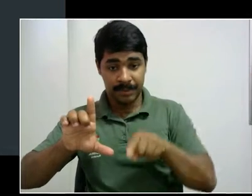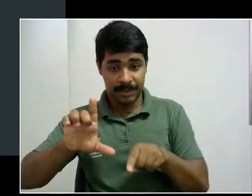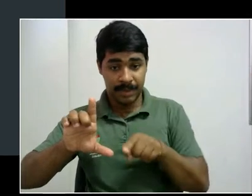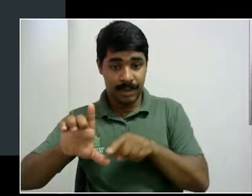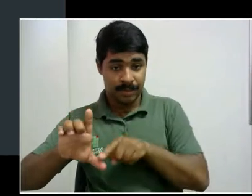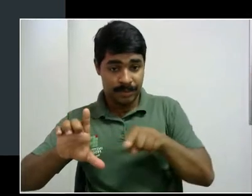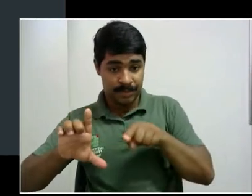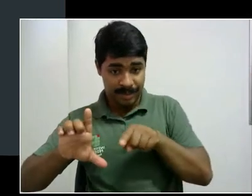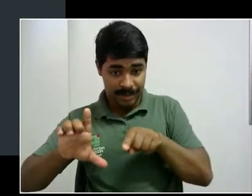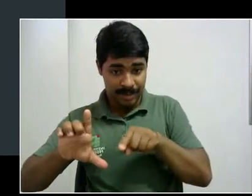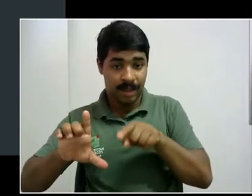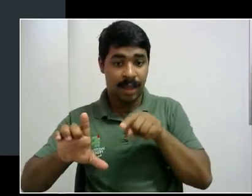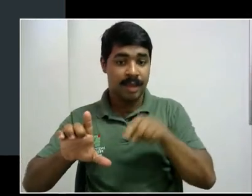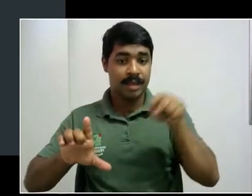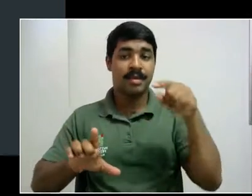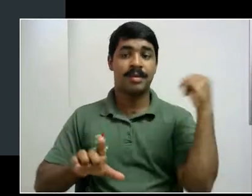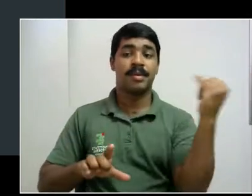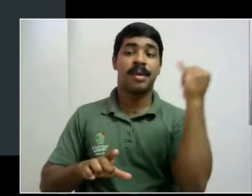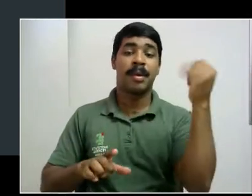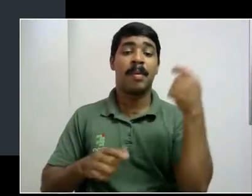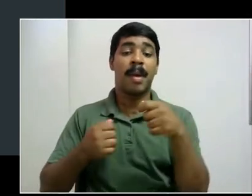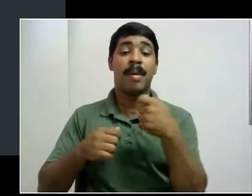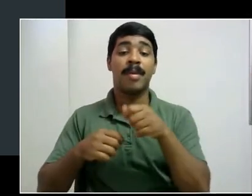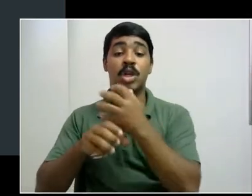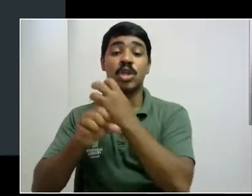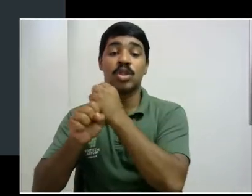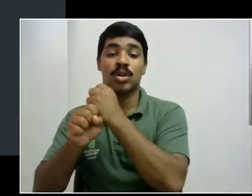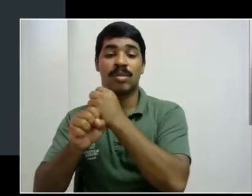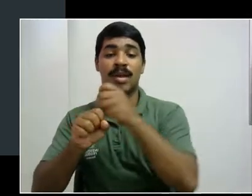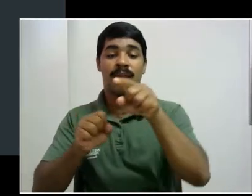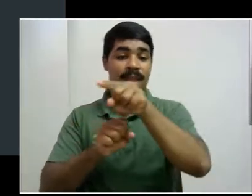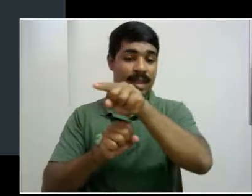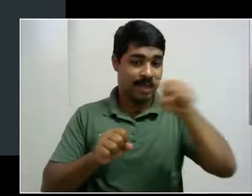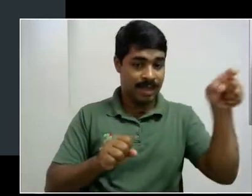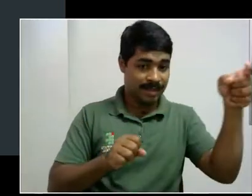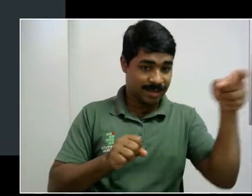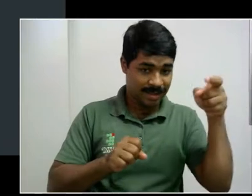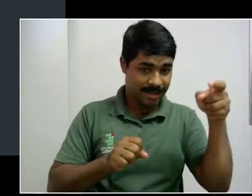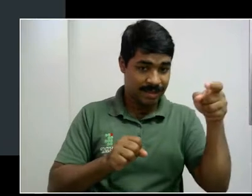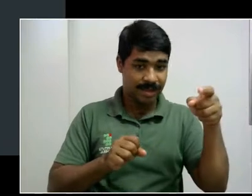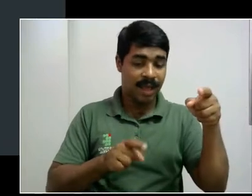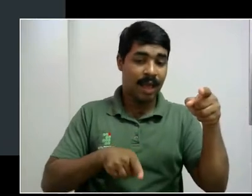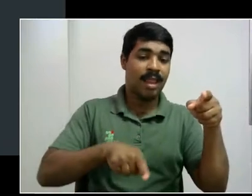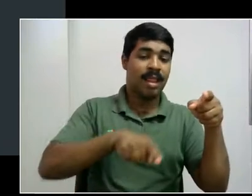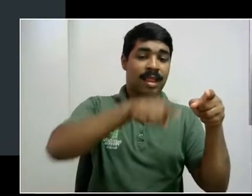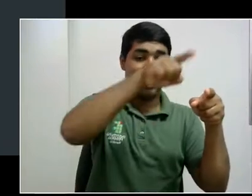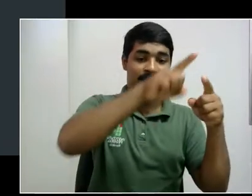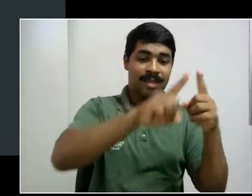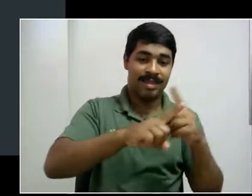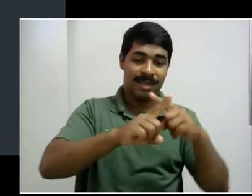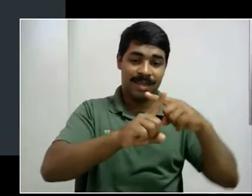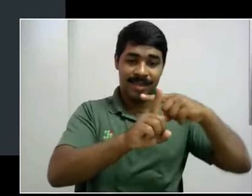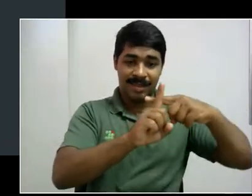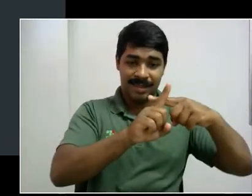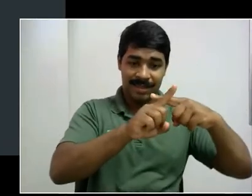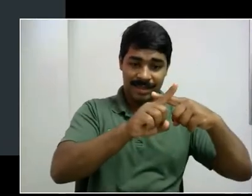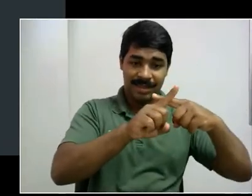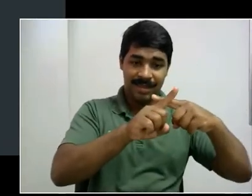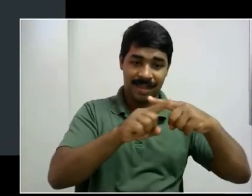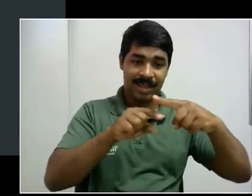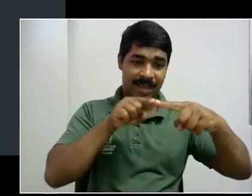calcular onde ela corta o eixo x. Para encontrar onde essa função corta o eixo x, o ponto